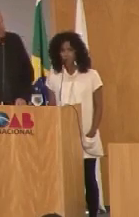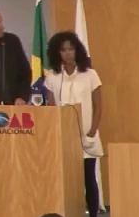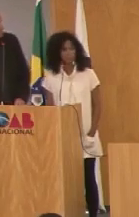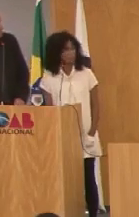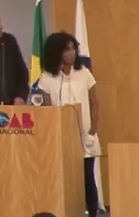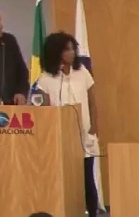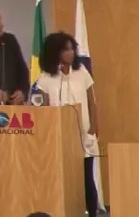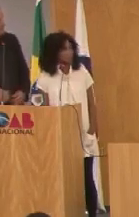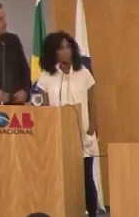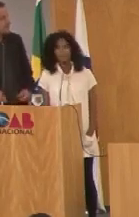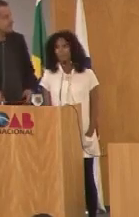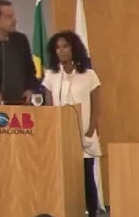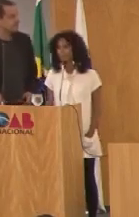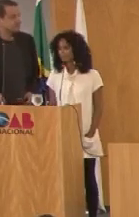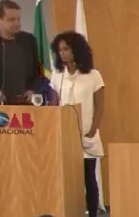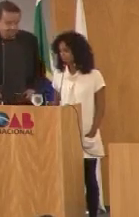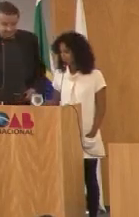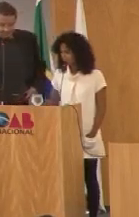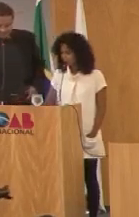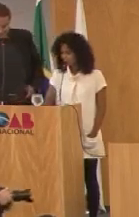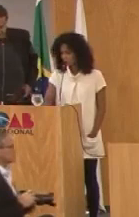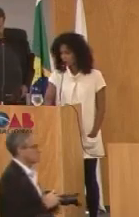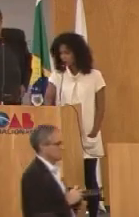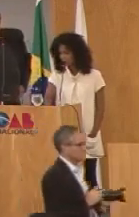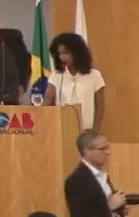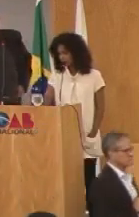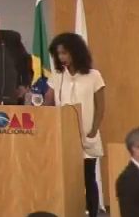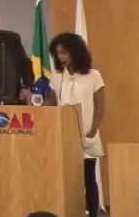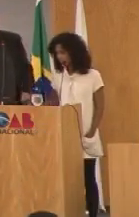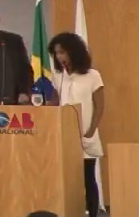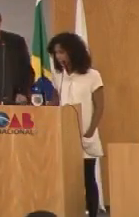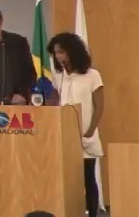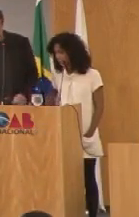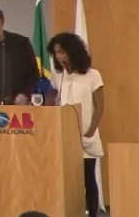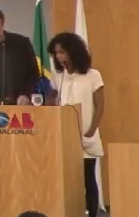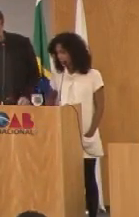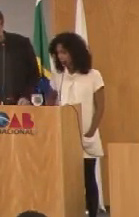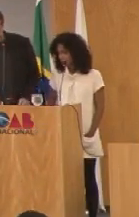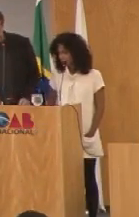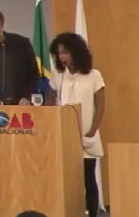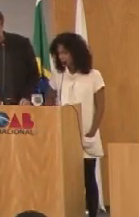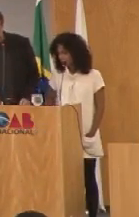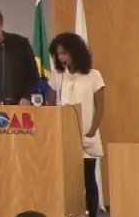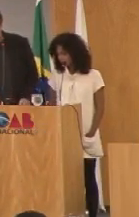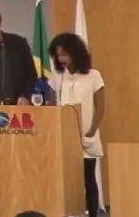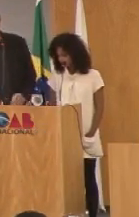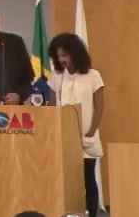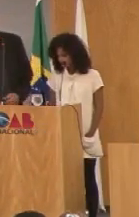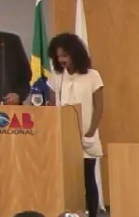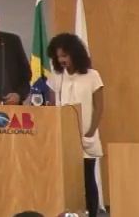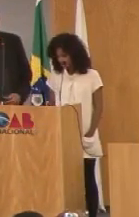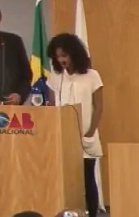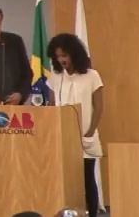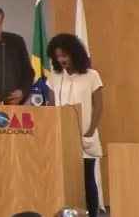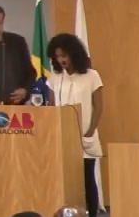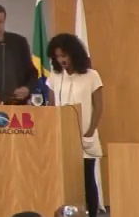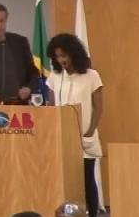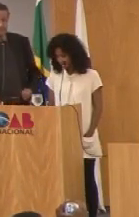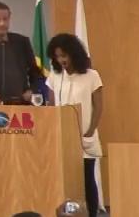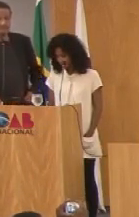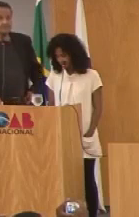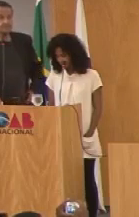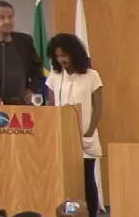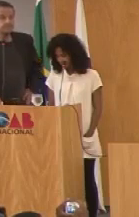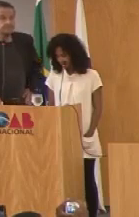Viana. Bom dia a todos e todas. Uma alegria recebê-los aqui no Conselho Federal da Ordem dos Advogados do